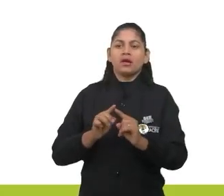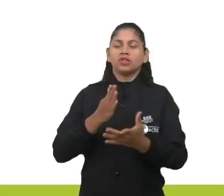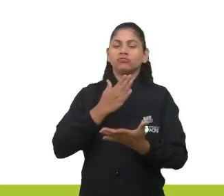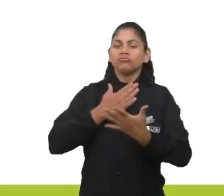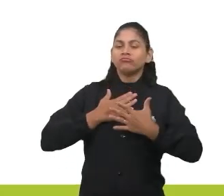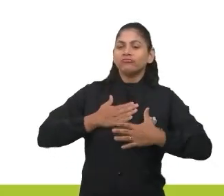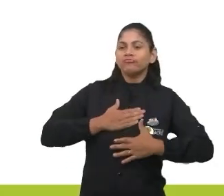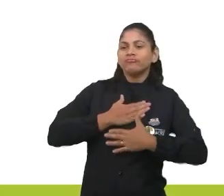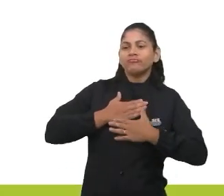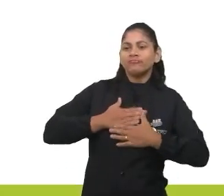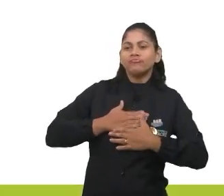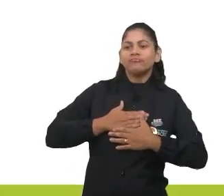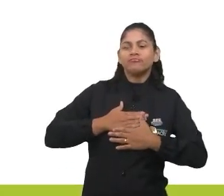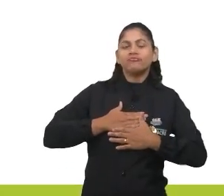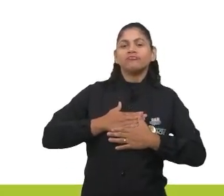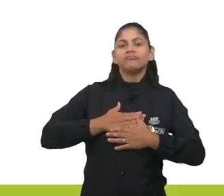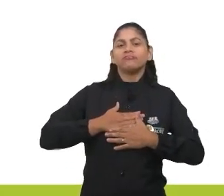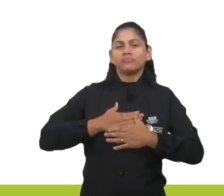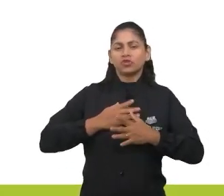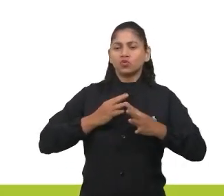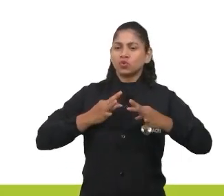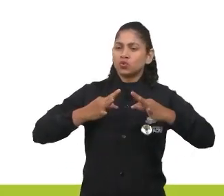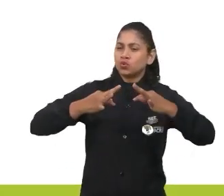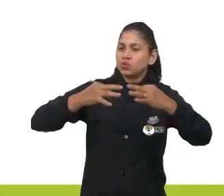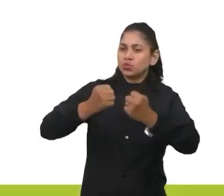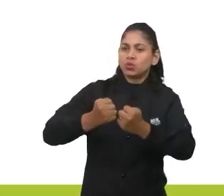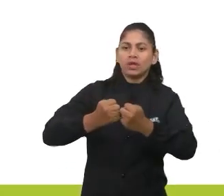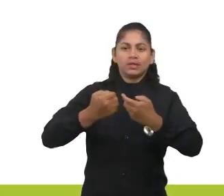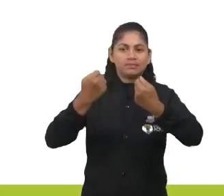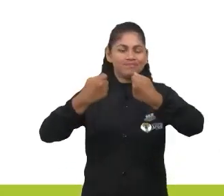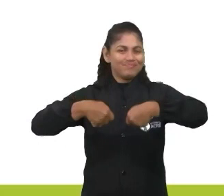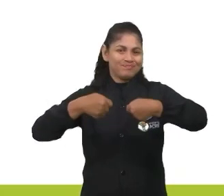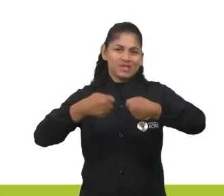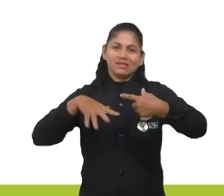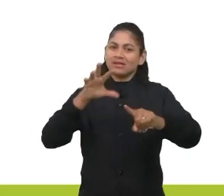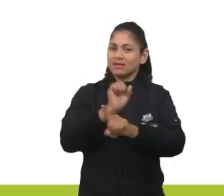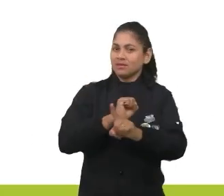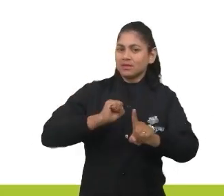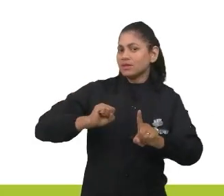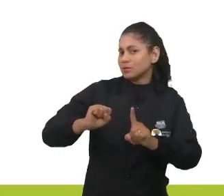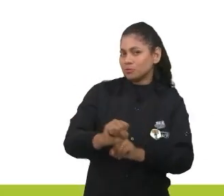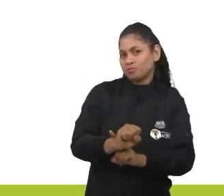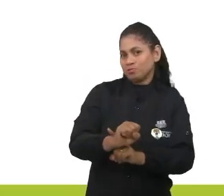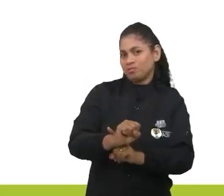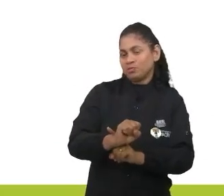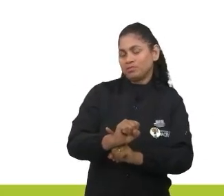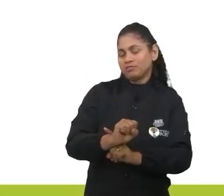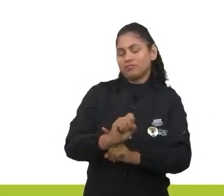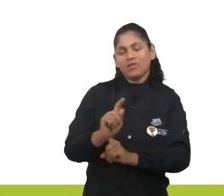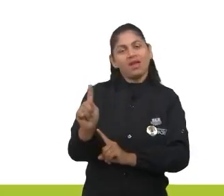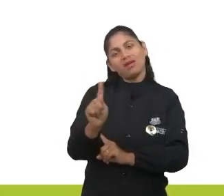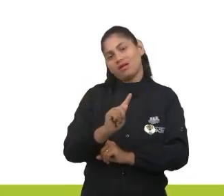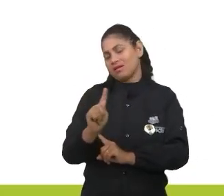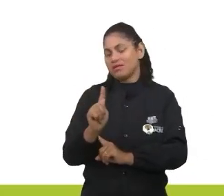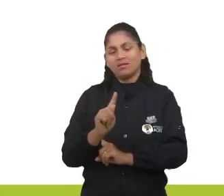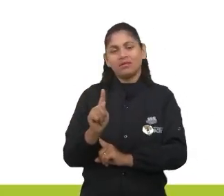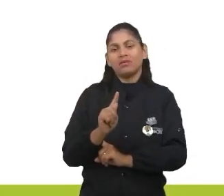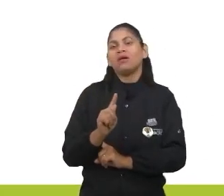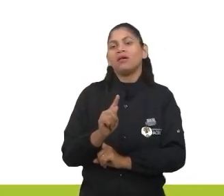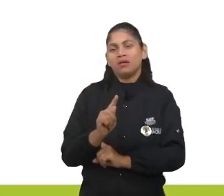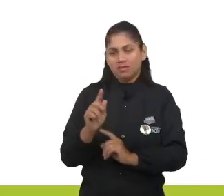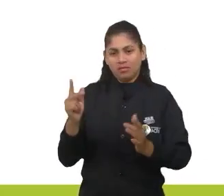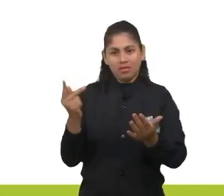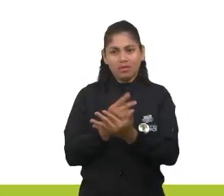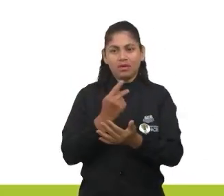Na verdade, em momento nenhum da história, nós vamos ter alguma mercadoria que satisfaça completamente as nossas